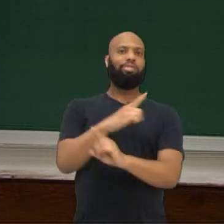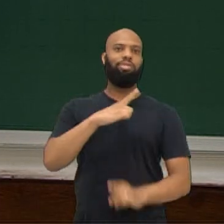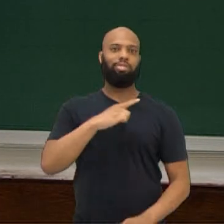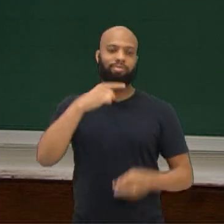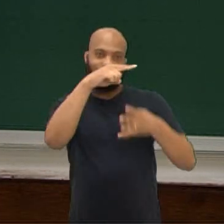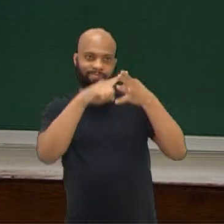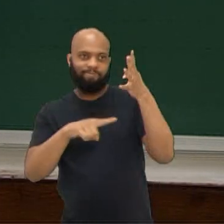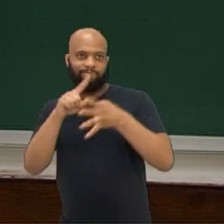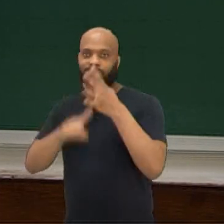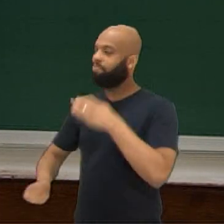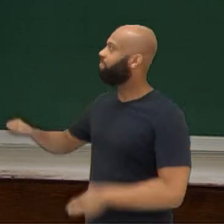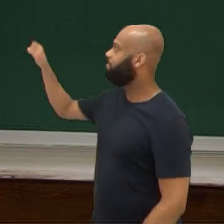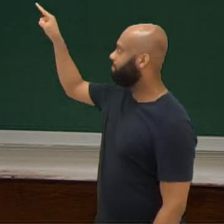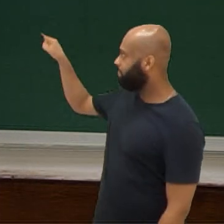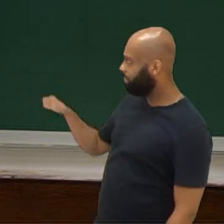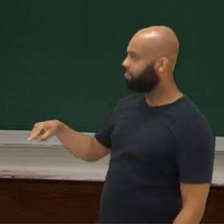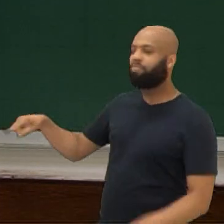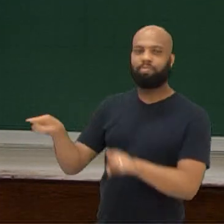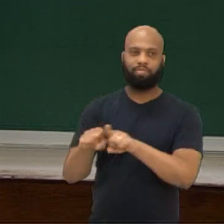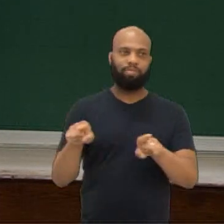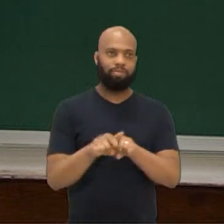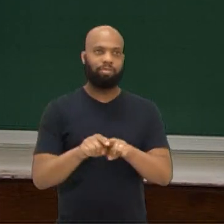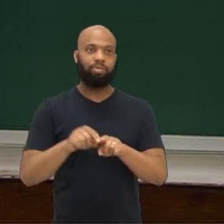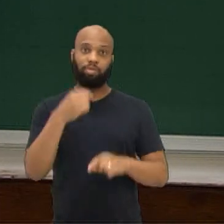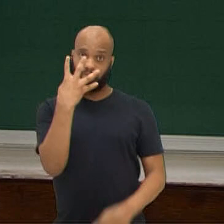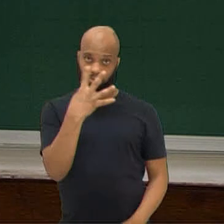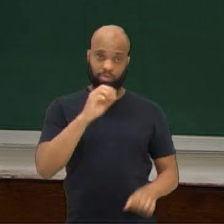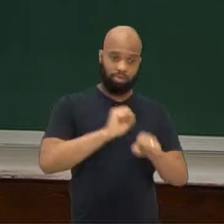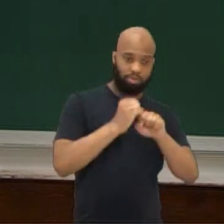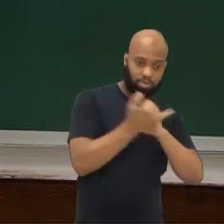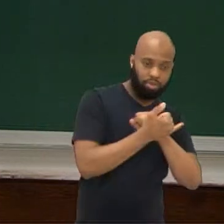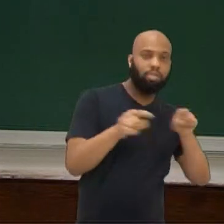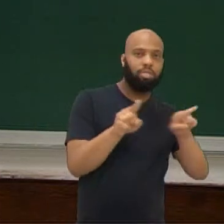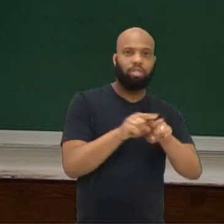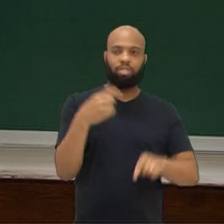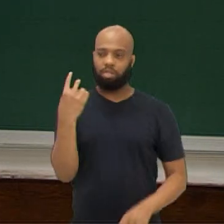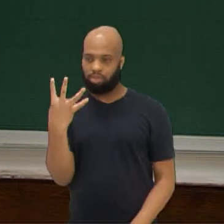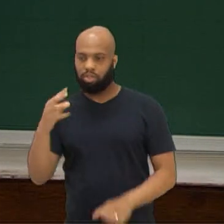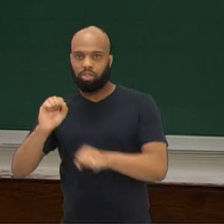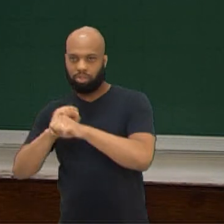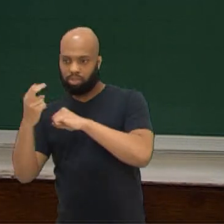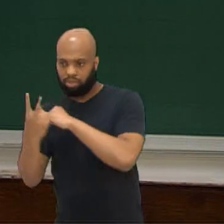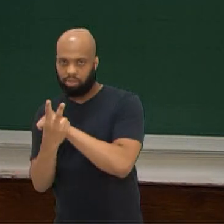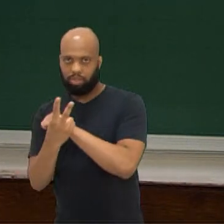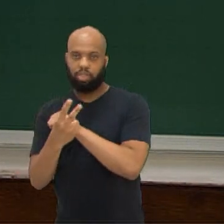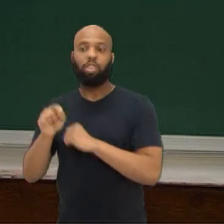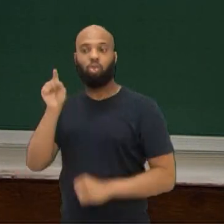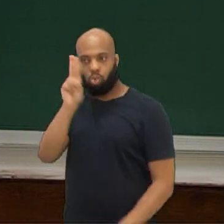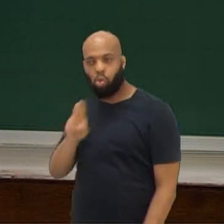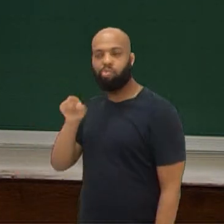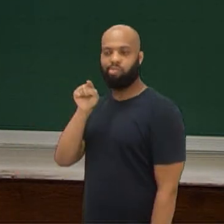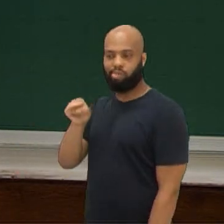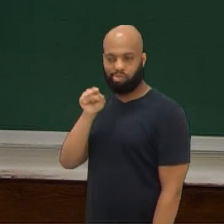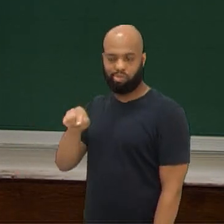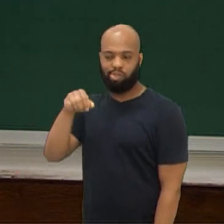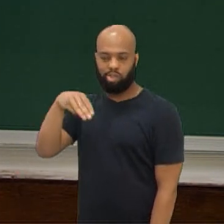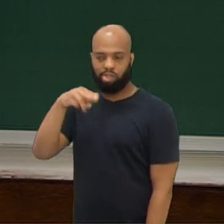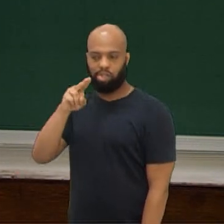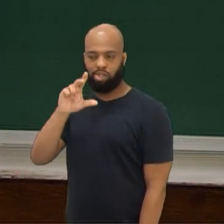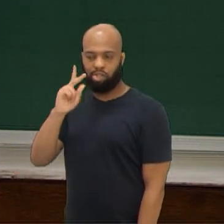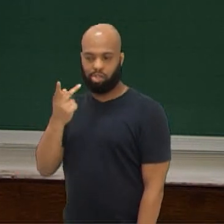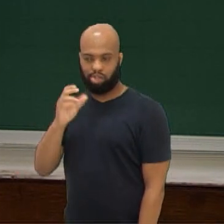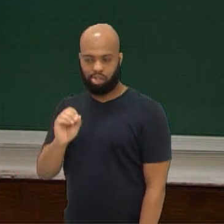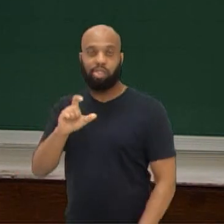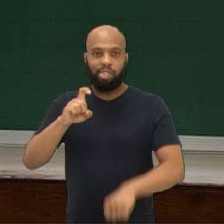esses 4 adjetivos e 4 advérbios que nós vamos passar a utilizar mucho e não mais o muy. Perfeito? Então,